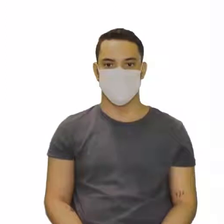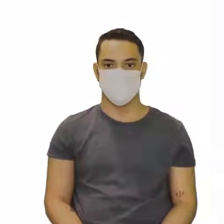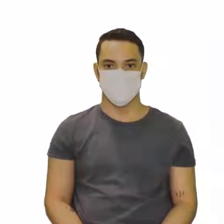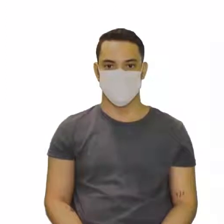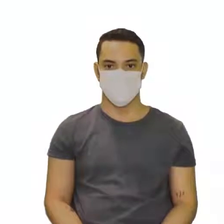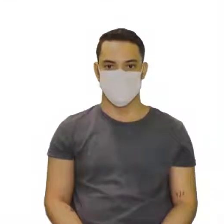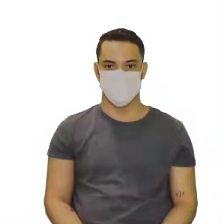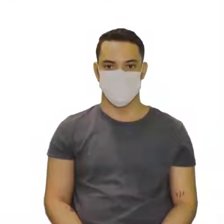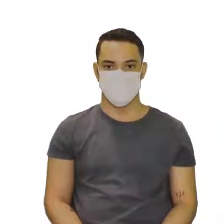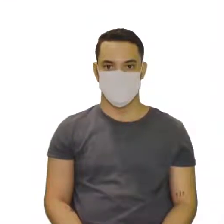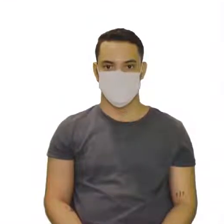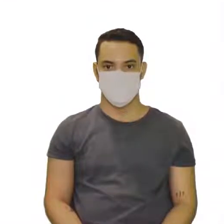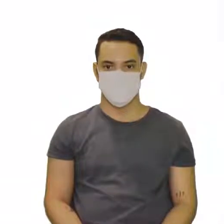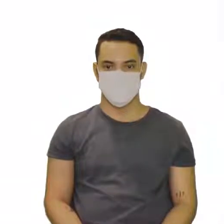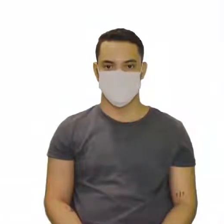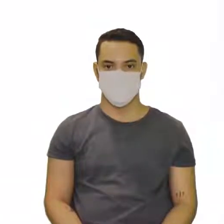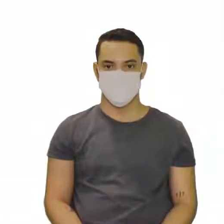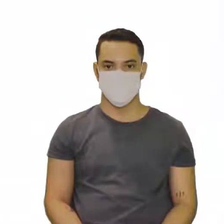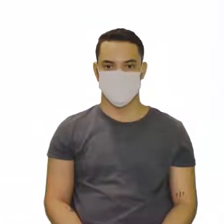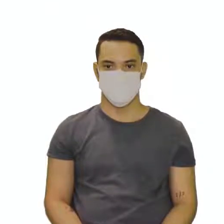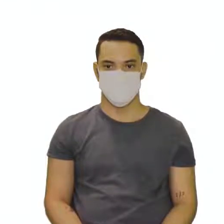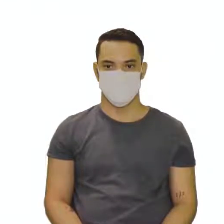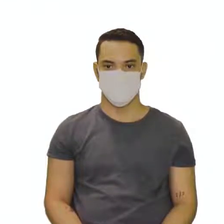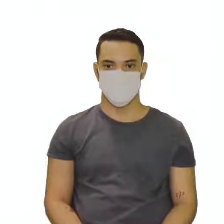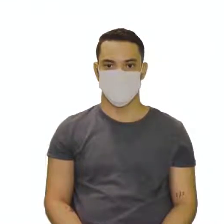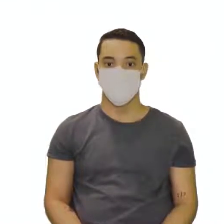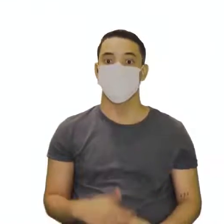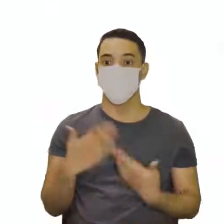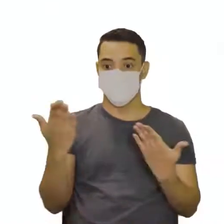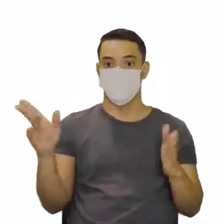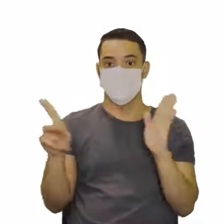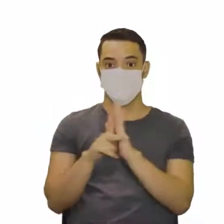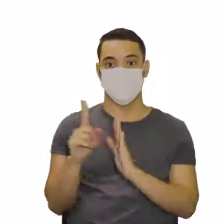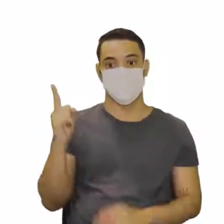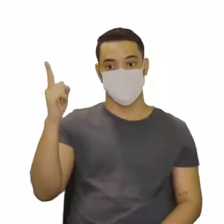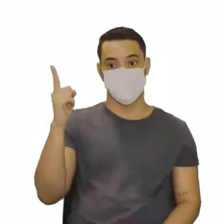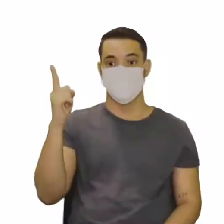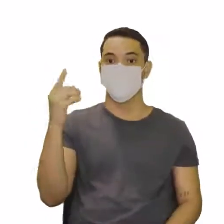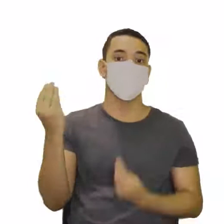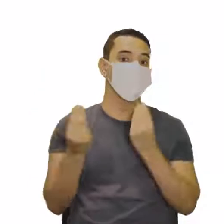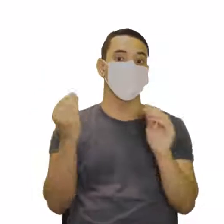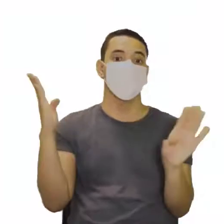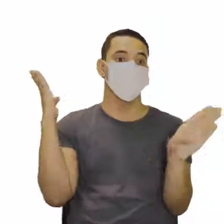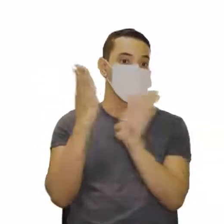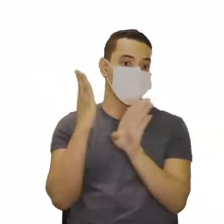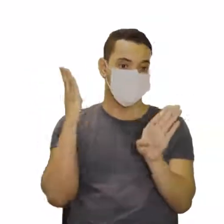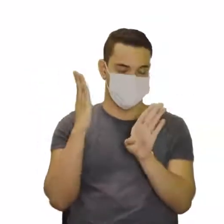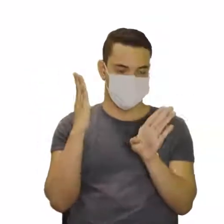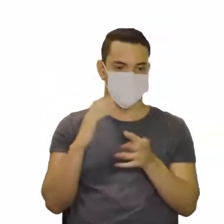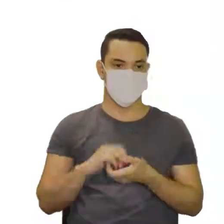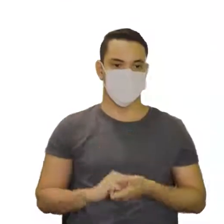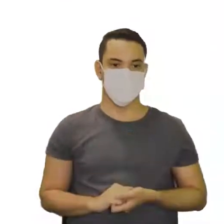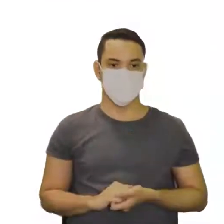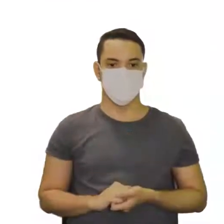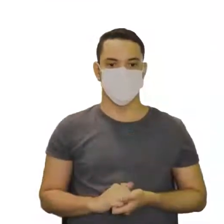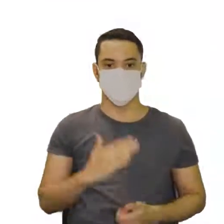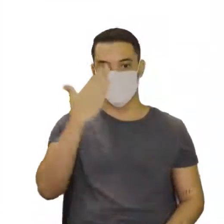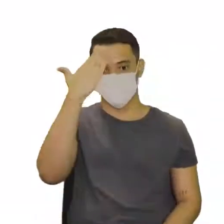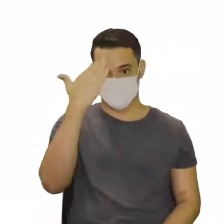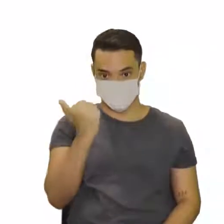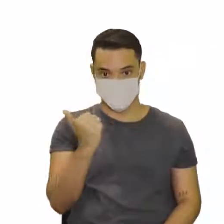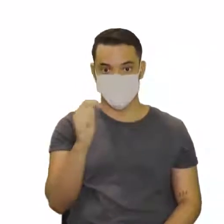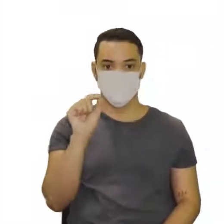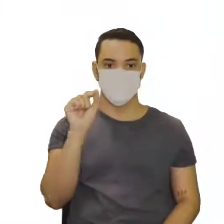Força contra-eletromotriz, resistência interna, né, pessoal? Então vamos descobrir isso daí.